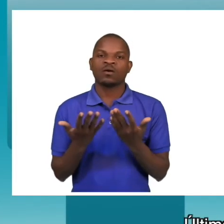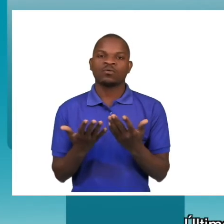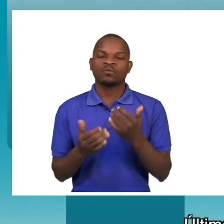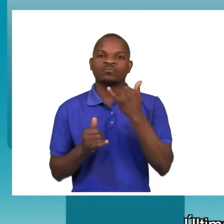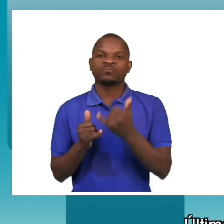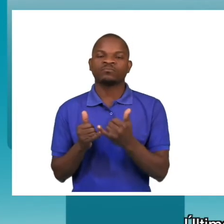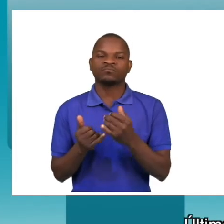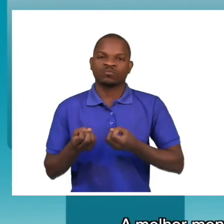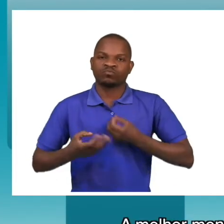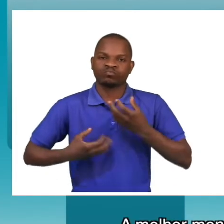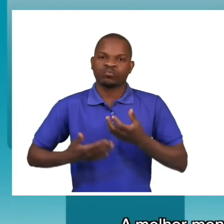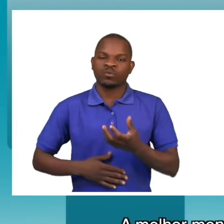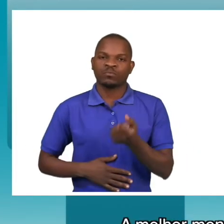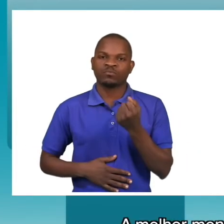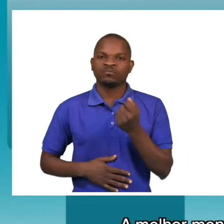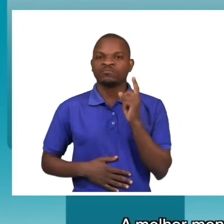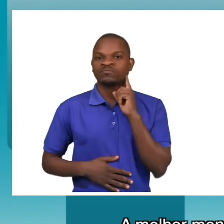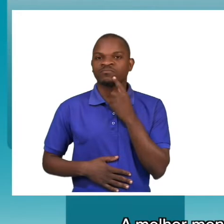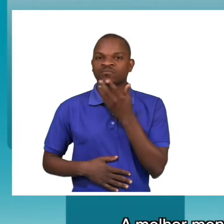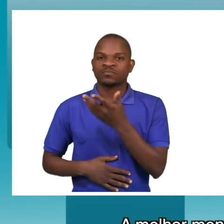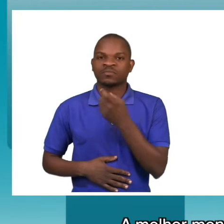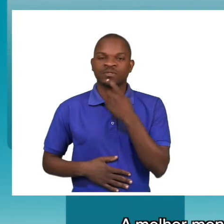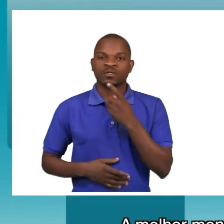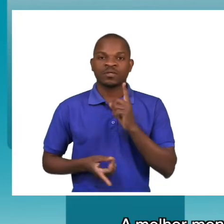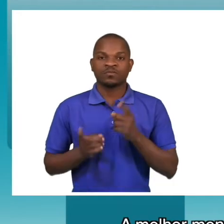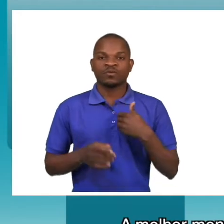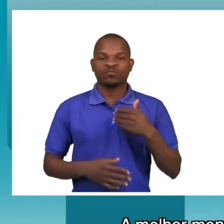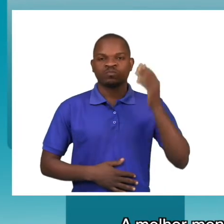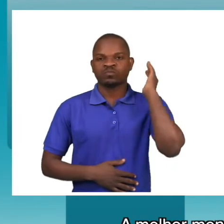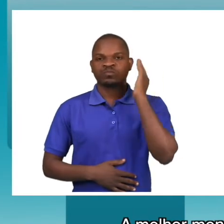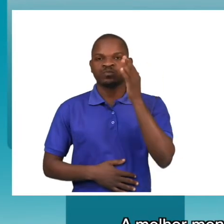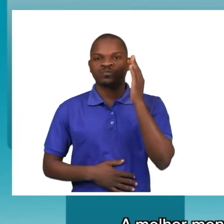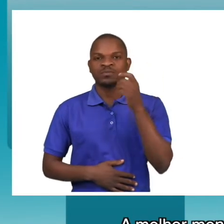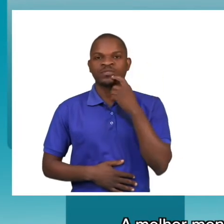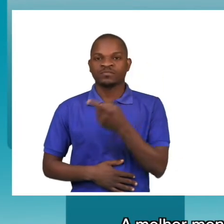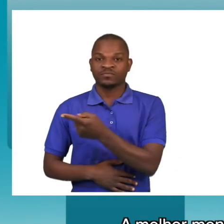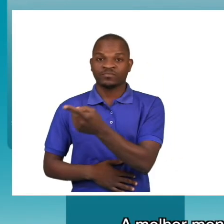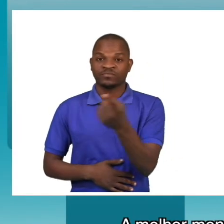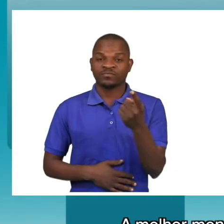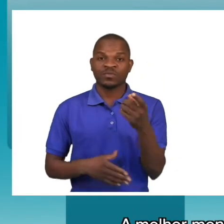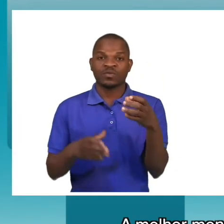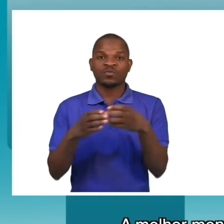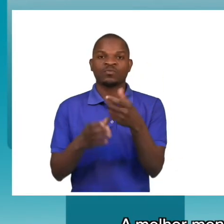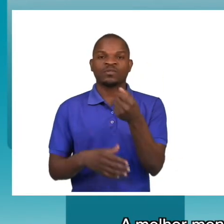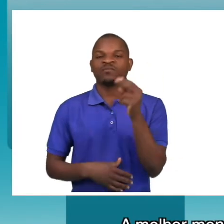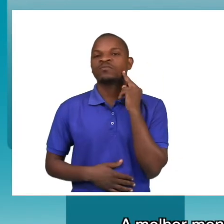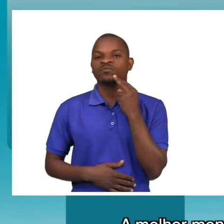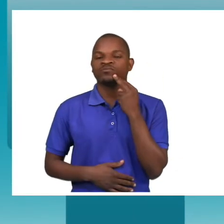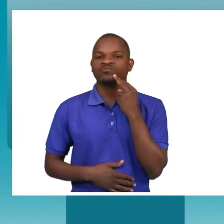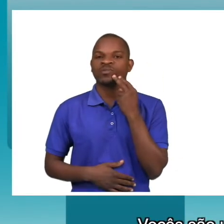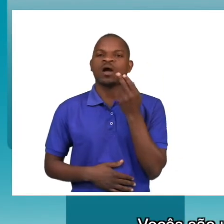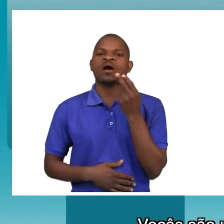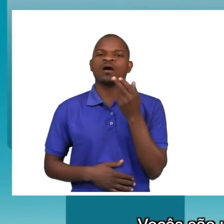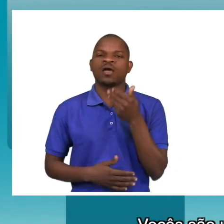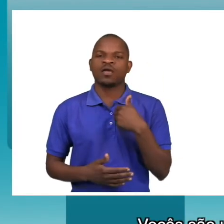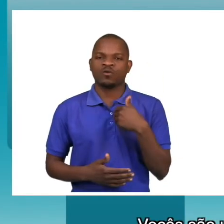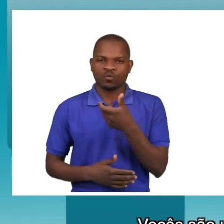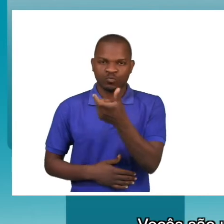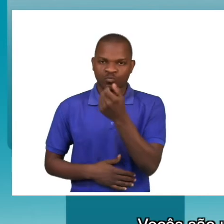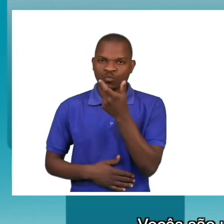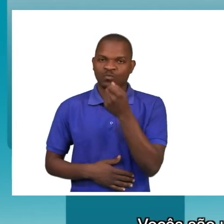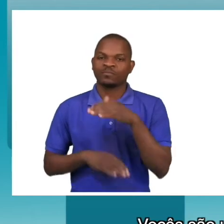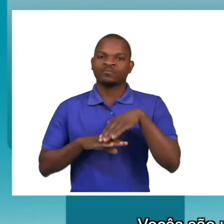Olha a melhor mensagem que eu posso deixar é dizer que vocês esta equipa inspira-me vocês